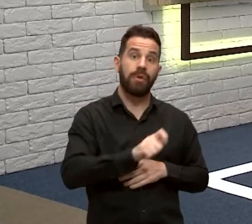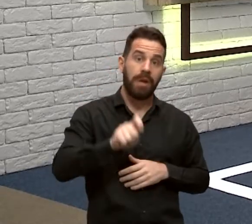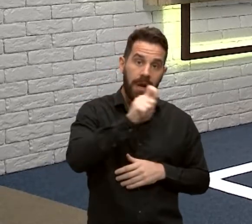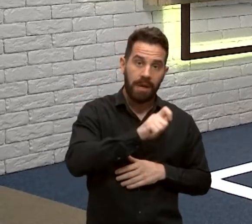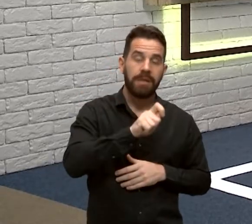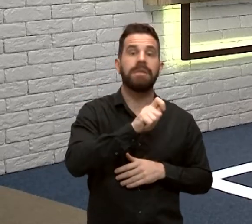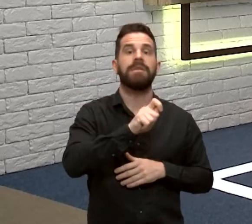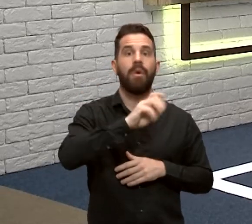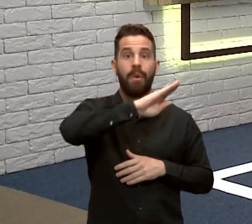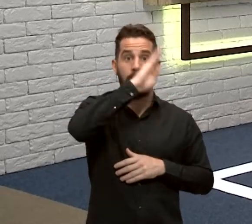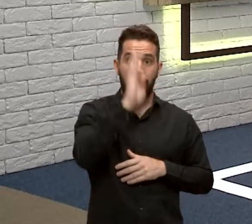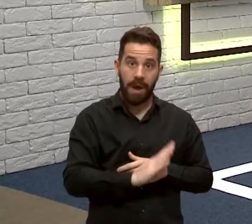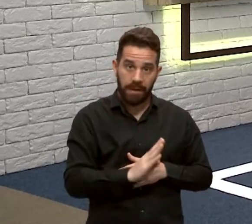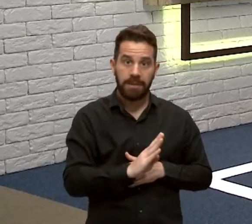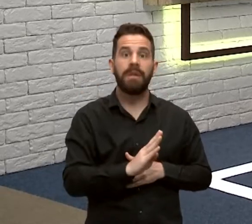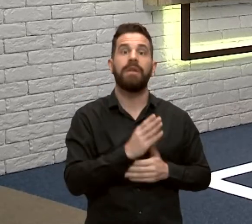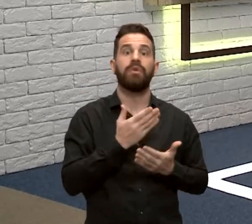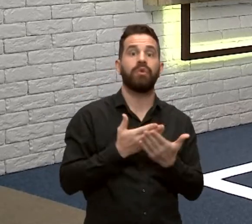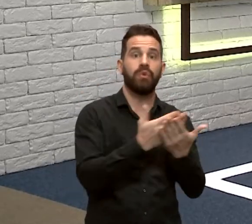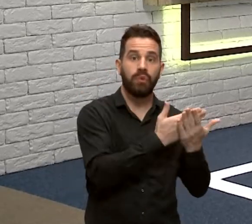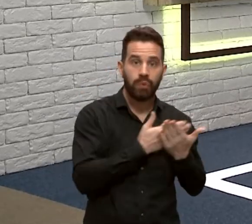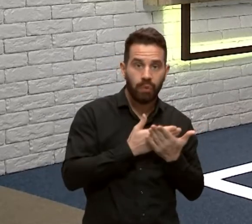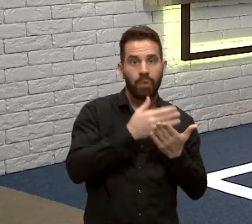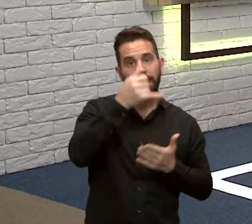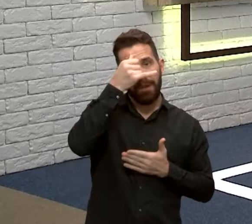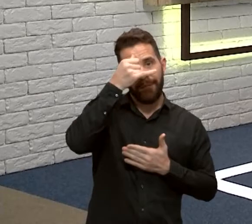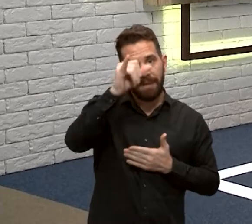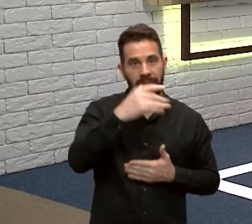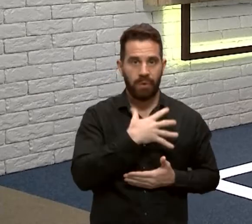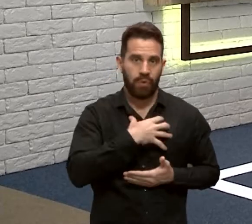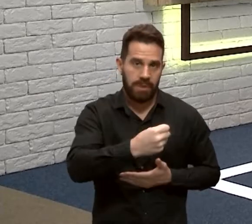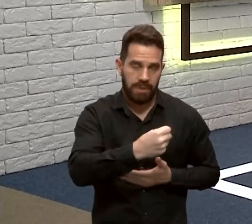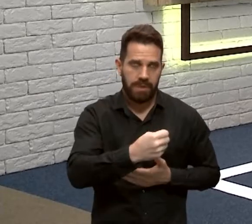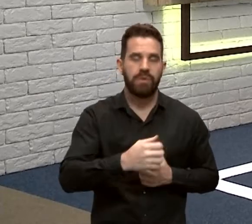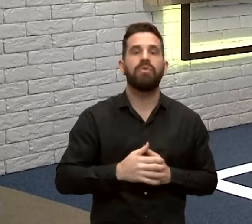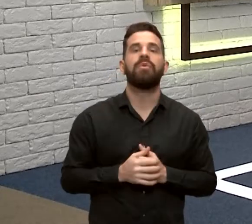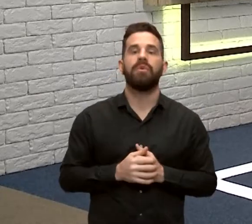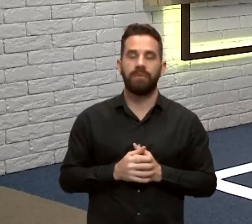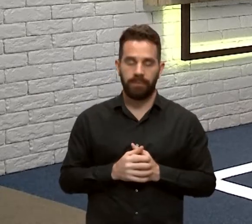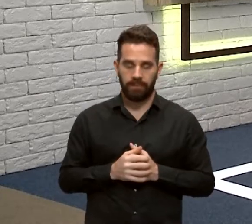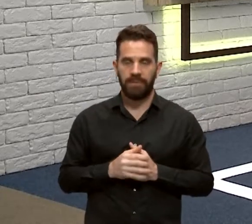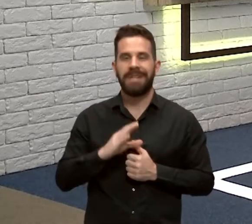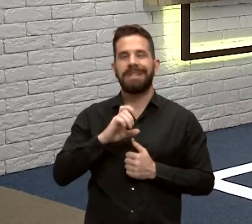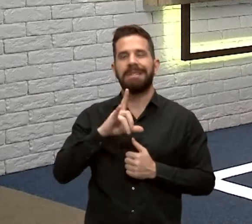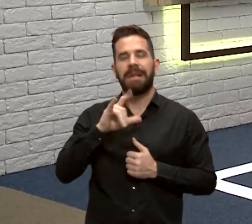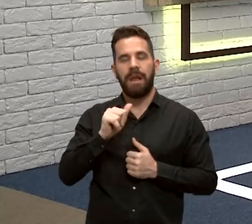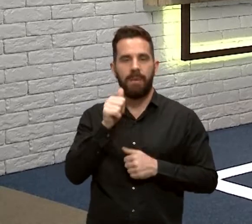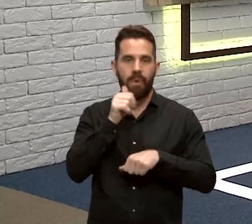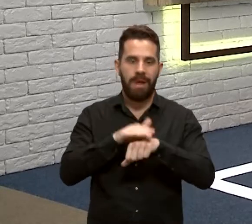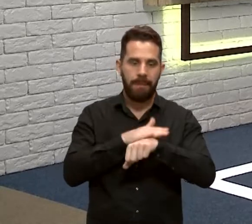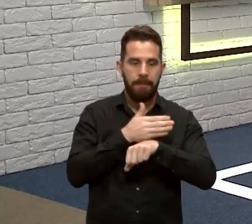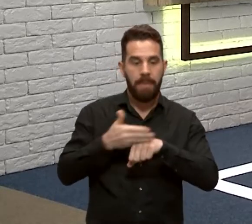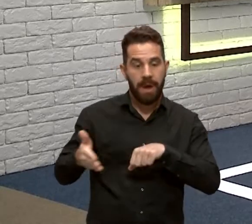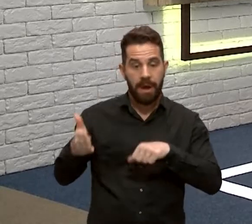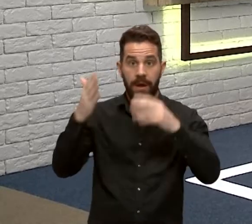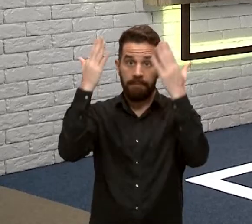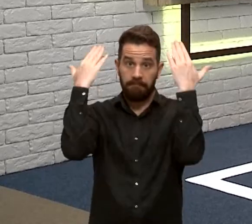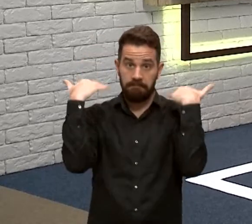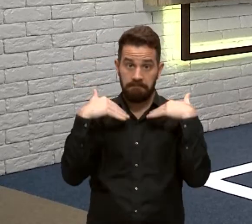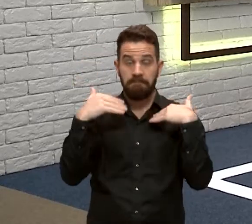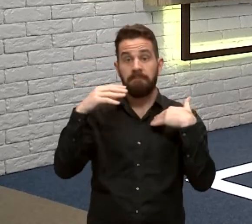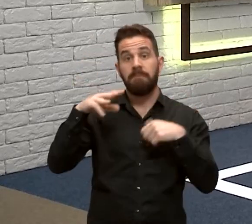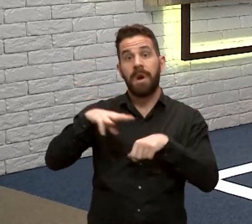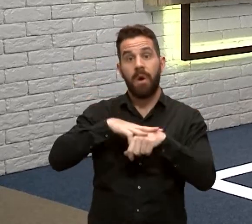Estudos e Prevenção do Suicídio. Célia se descreve como uma mulher branca de cabelos castanhos escuros, curtos e que